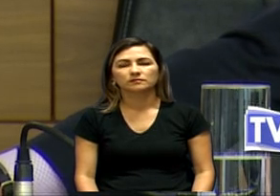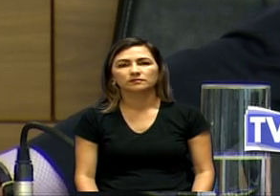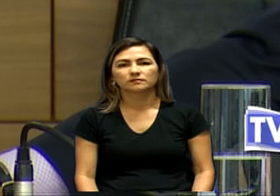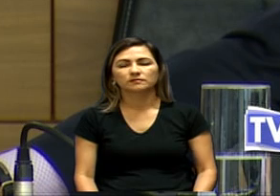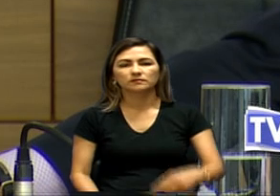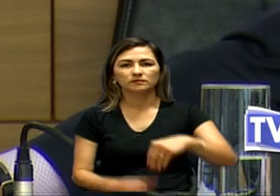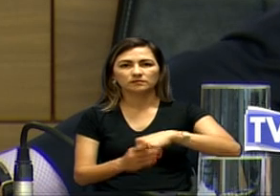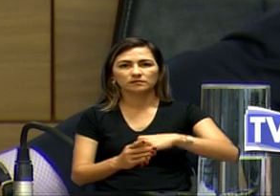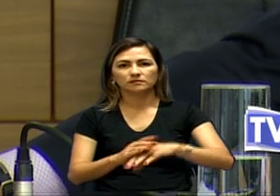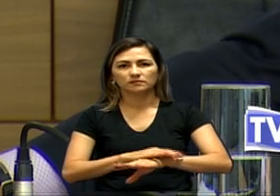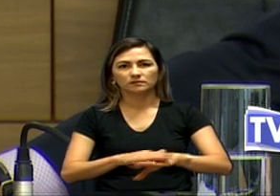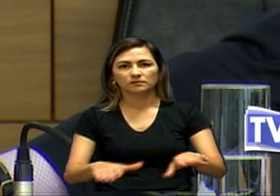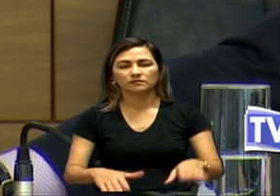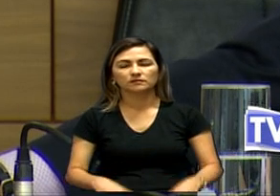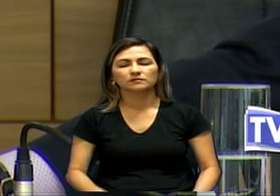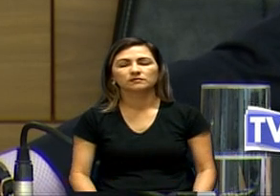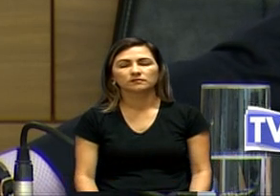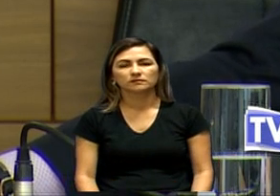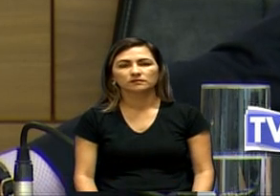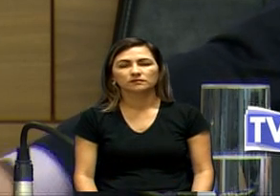Encerrada a votação.